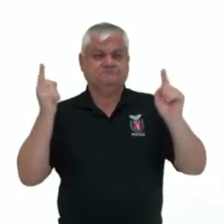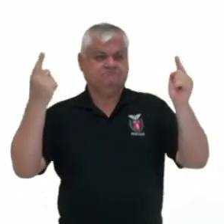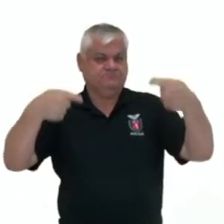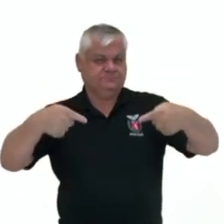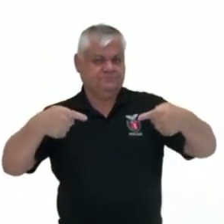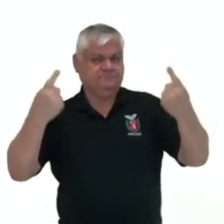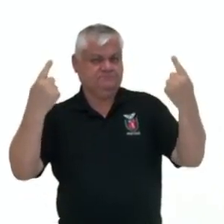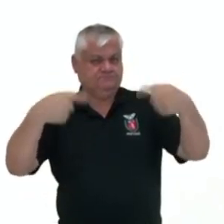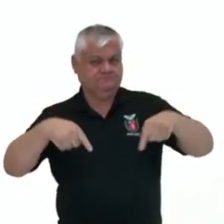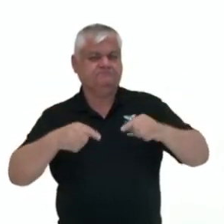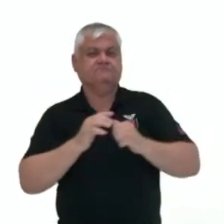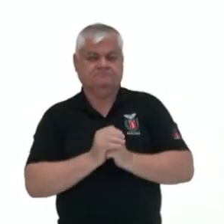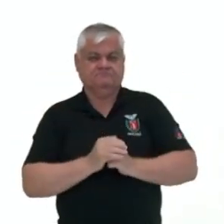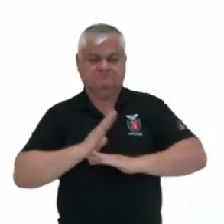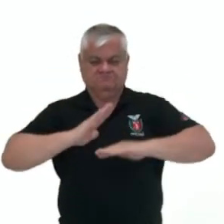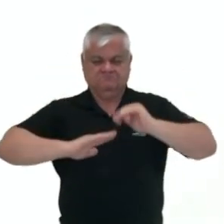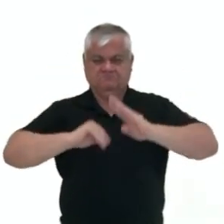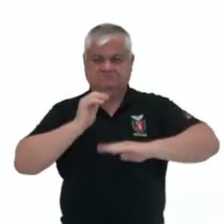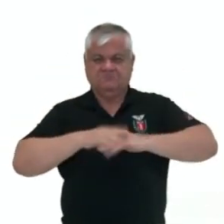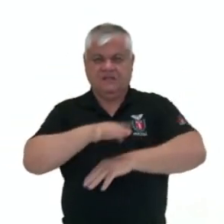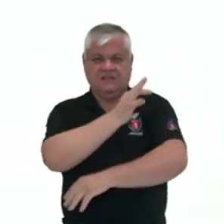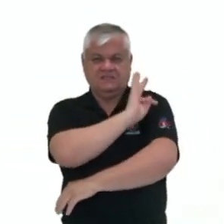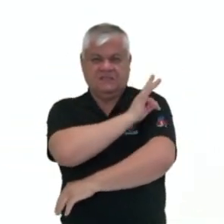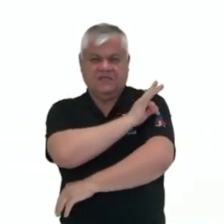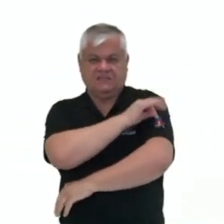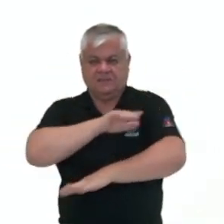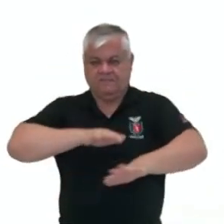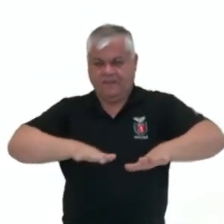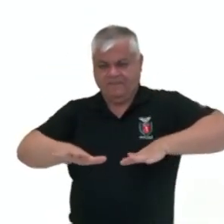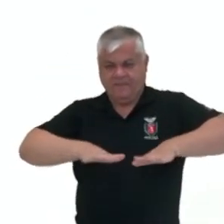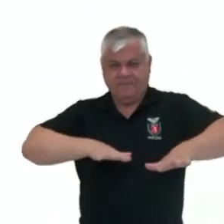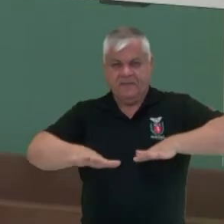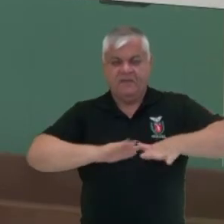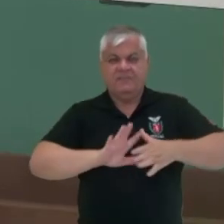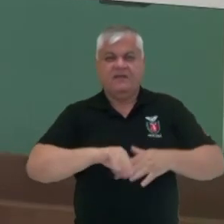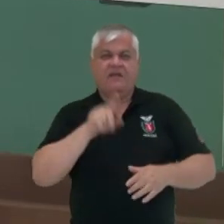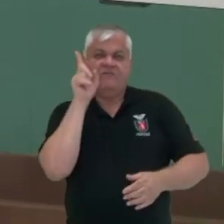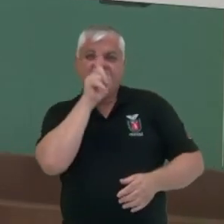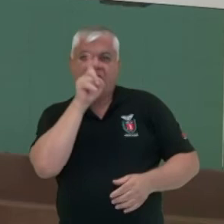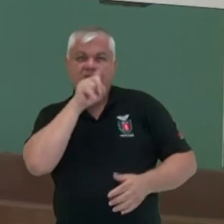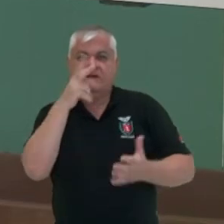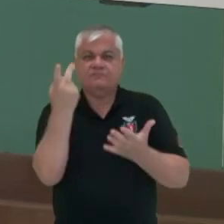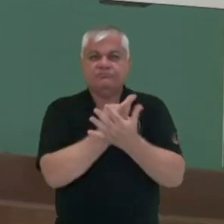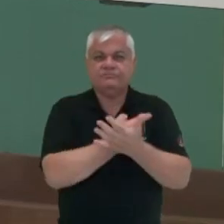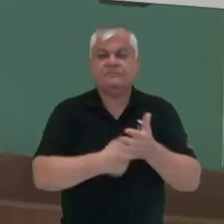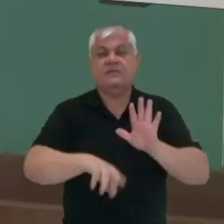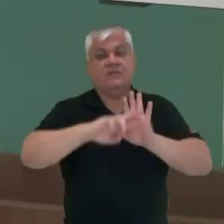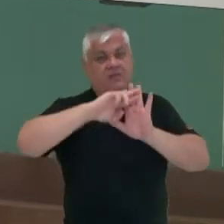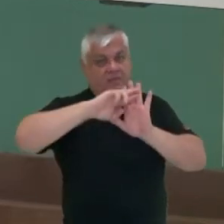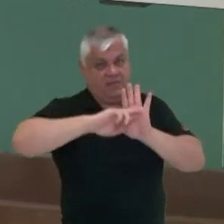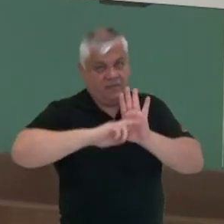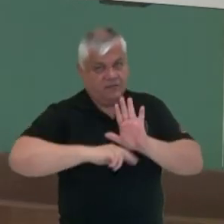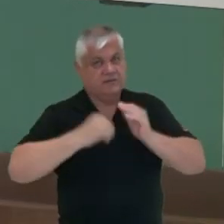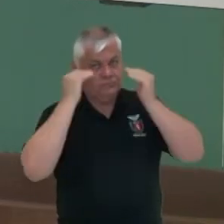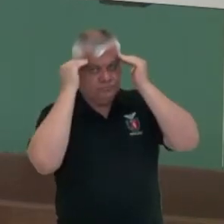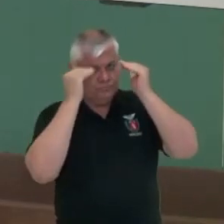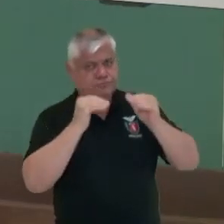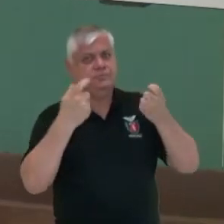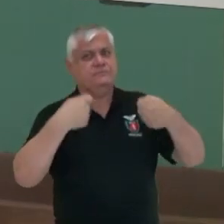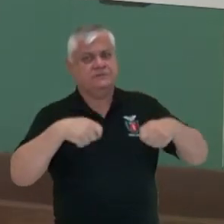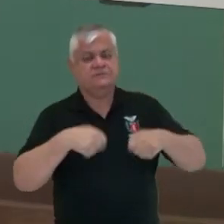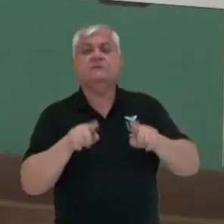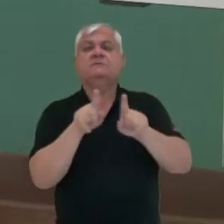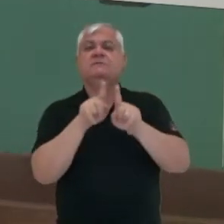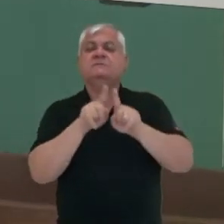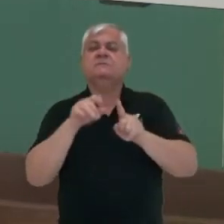Competitividade, superioridade técnica e tática, infrações, né? Existem regras, né? Que a gente tem que respeitar e, consequentemente,